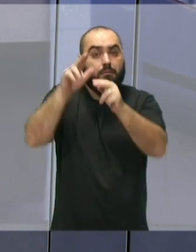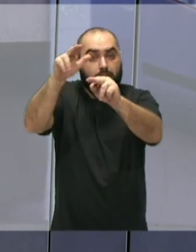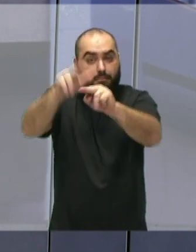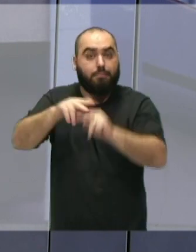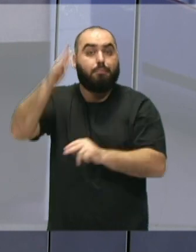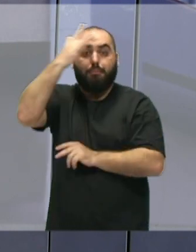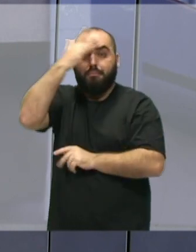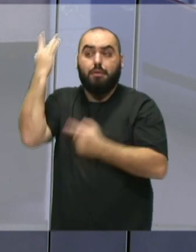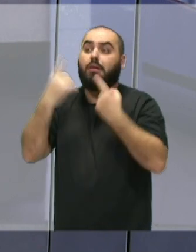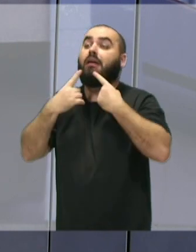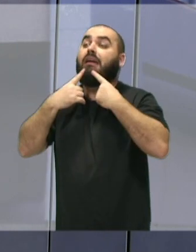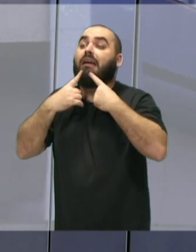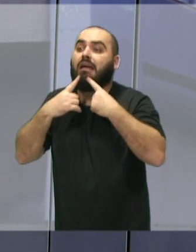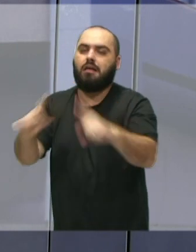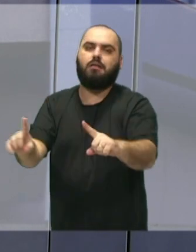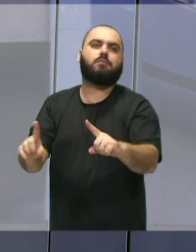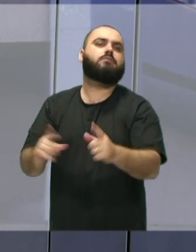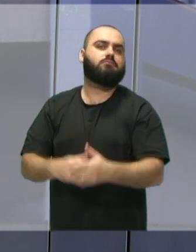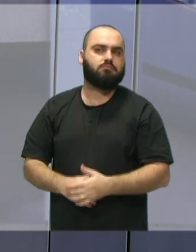reclamado demais.